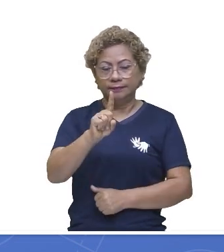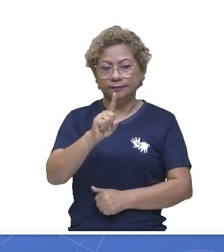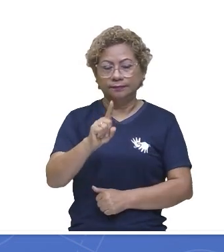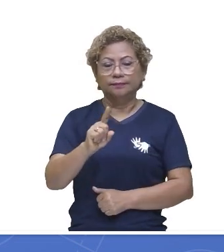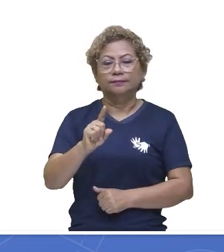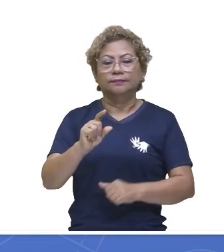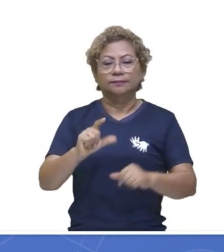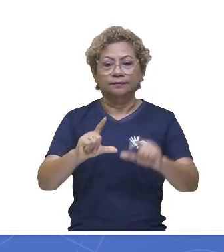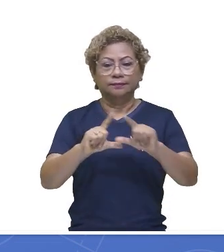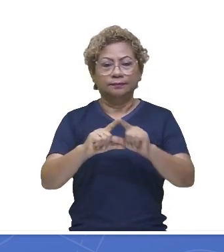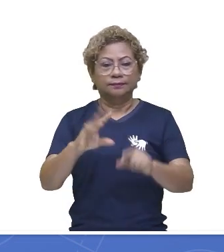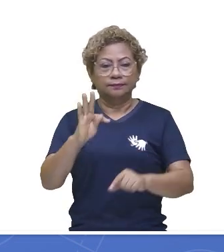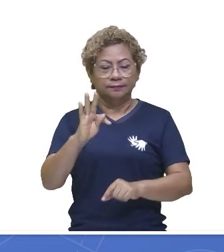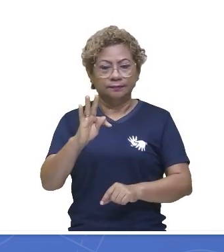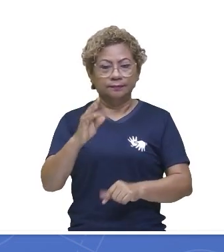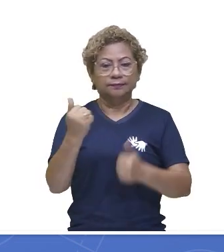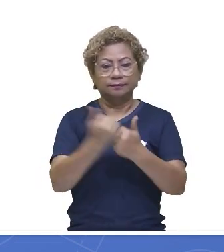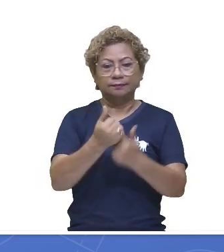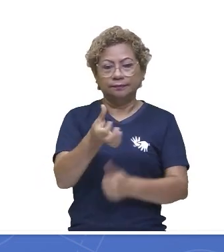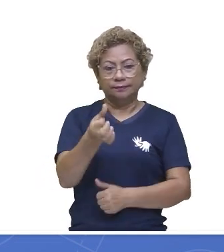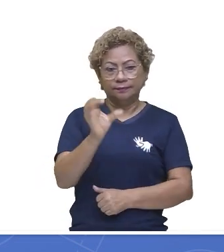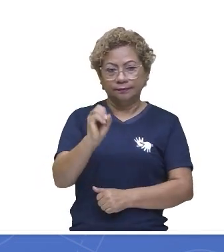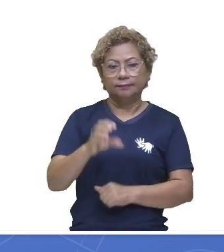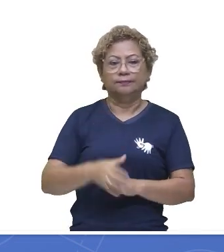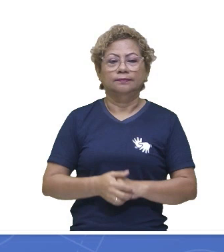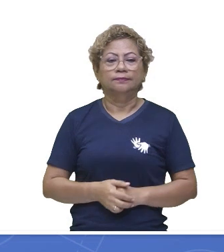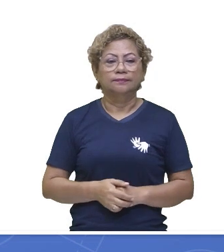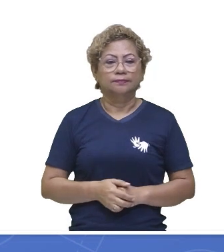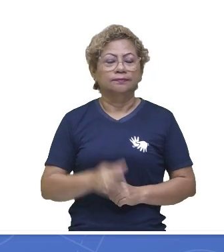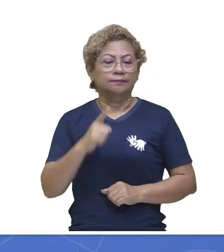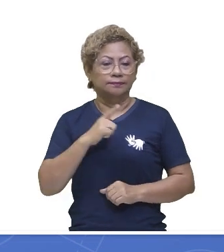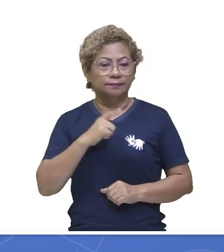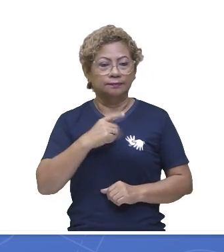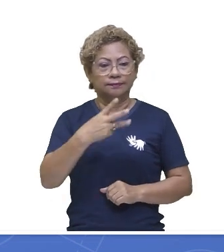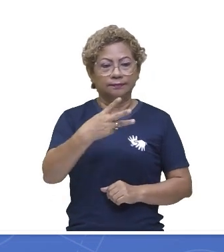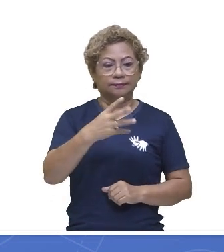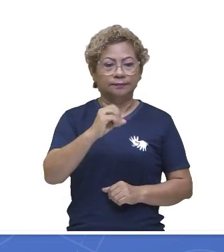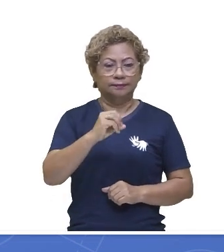é 60. 300 vezes 1, claro,